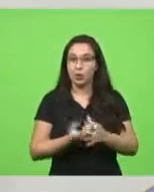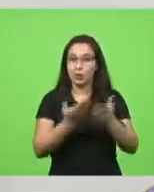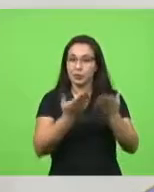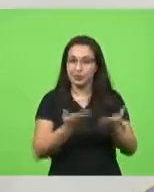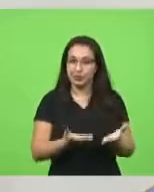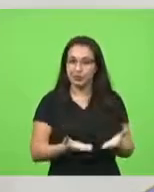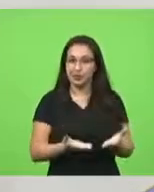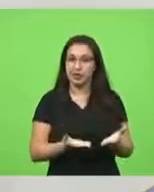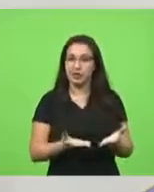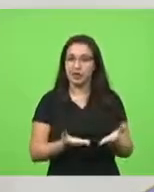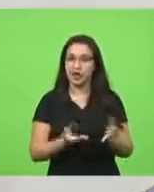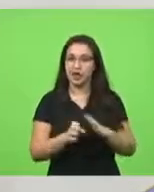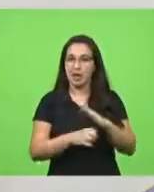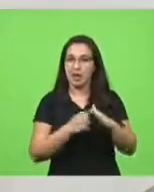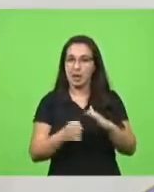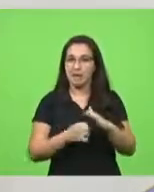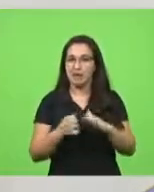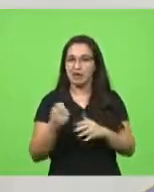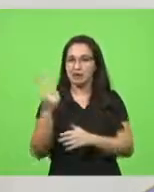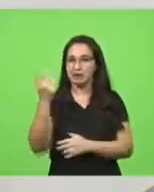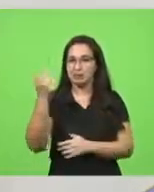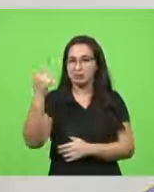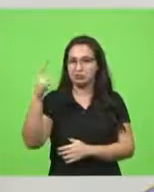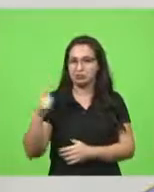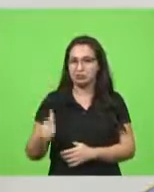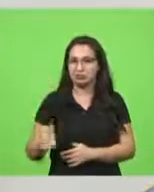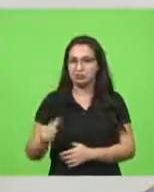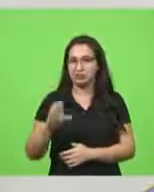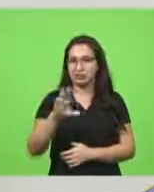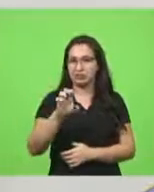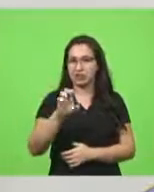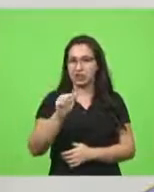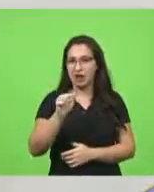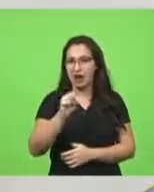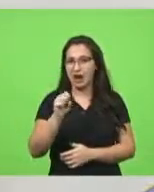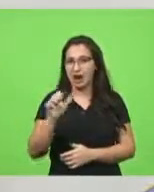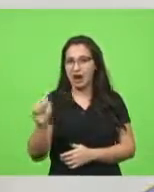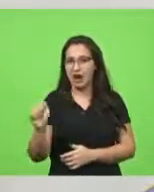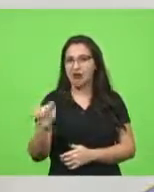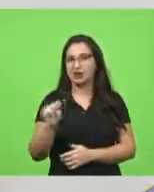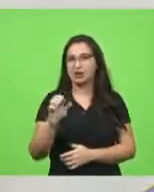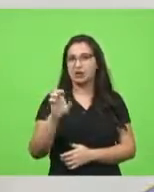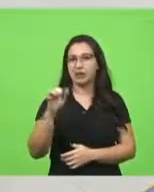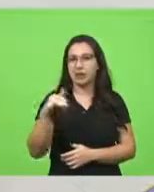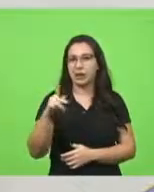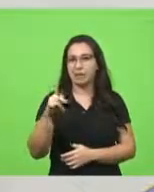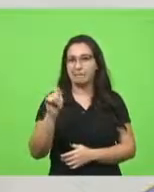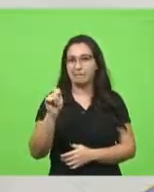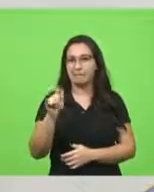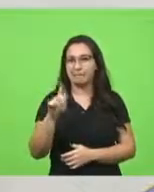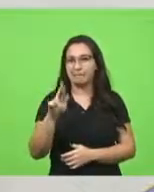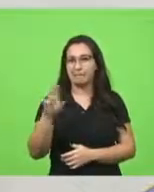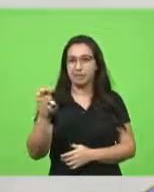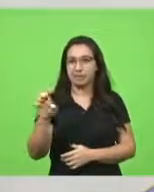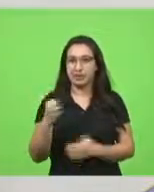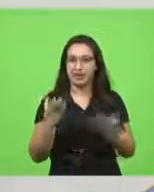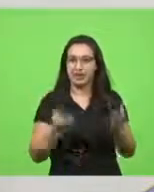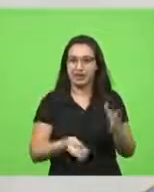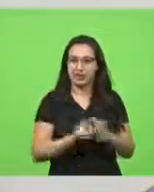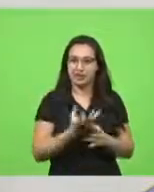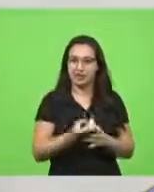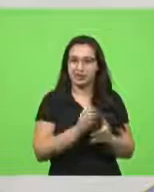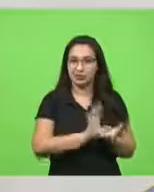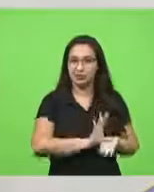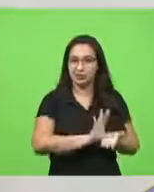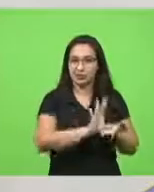da IPAGRE, da SIDASC, da SEASA, que o produtor tenha a oportunidade de continuar investindo mais,